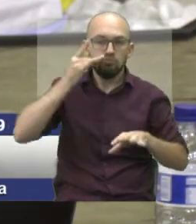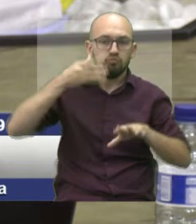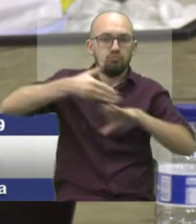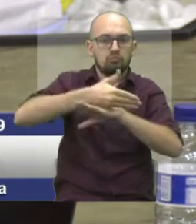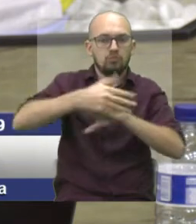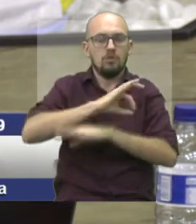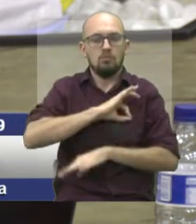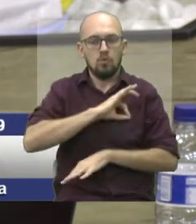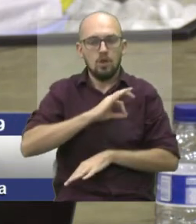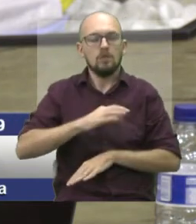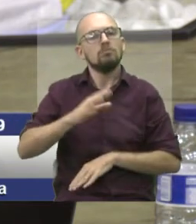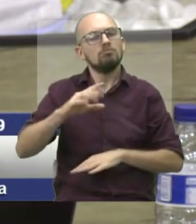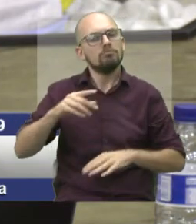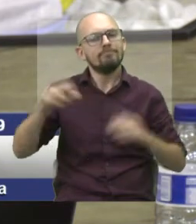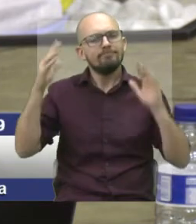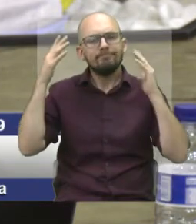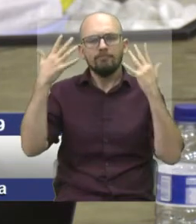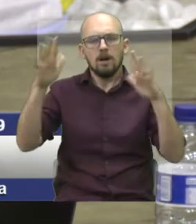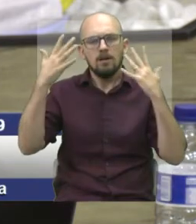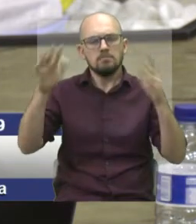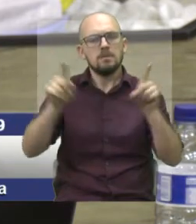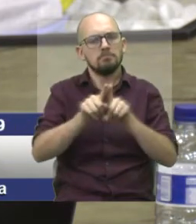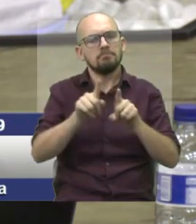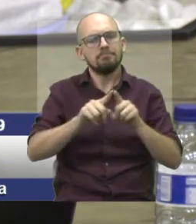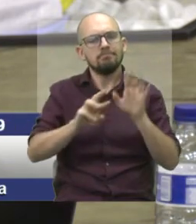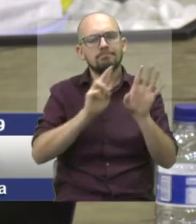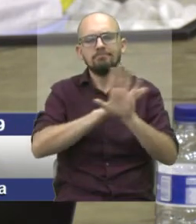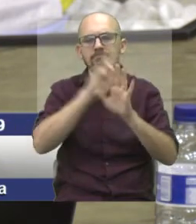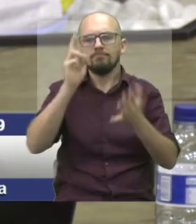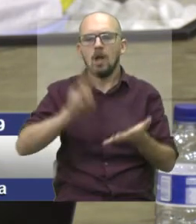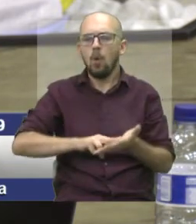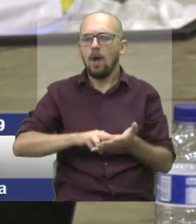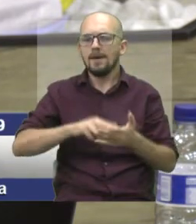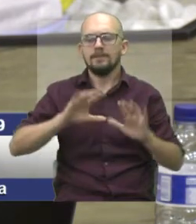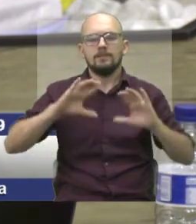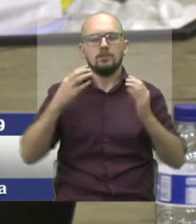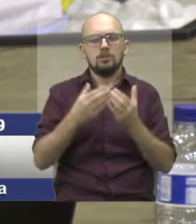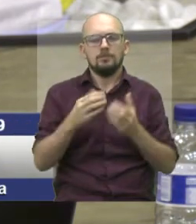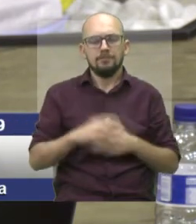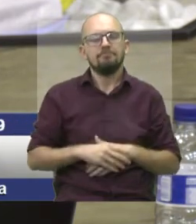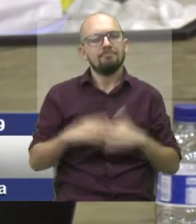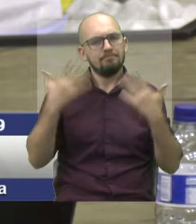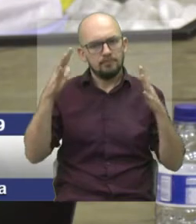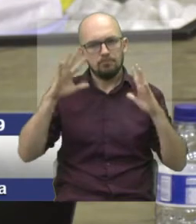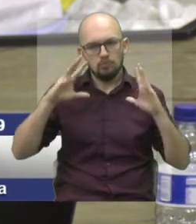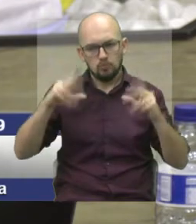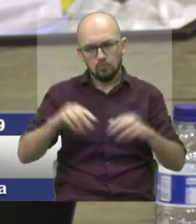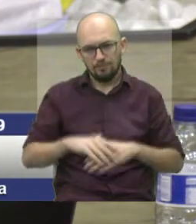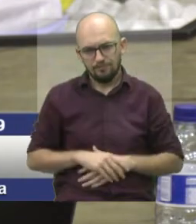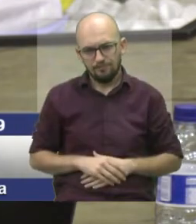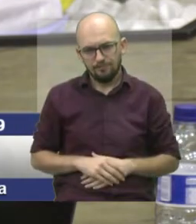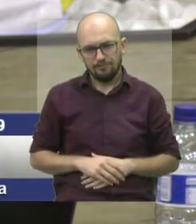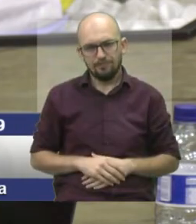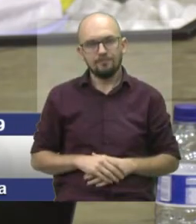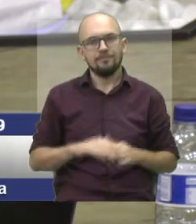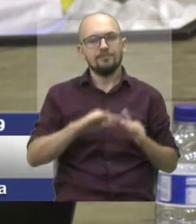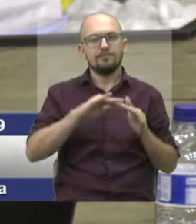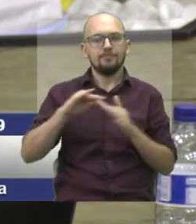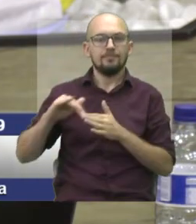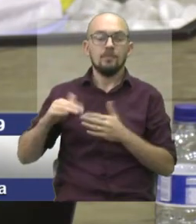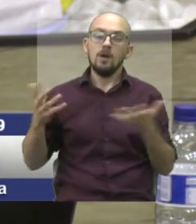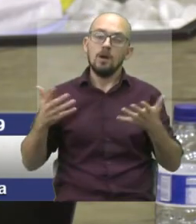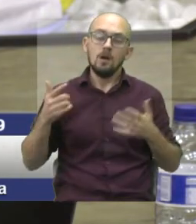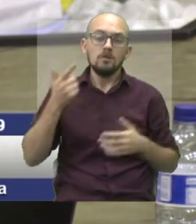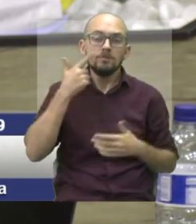PROERD, os nossos parabéns e o reconhecimento da nossa comunidade. Parabéns a todos. Eu gostaria de chamar,